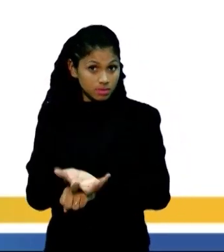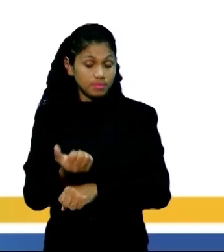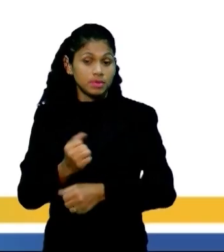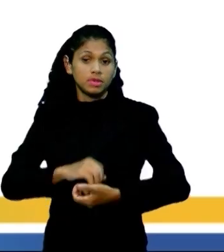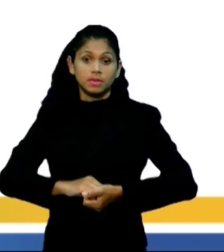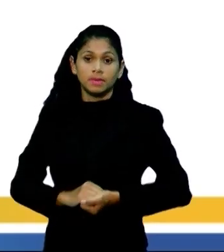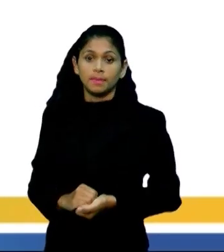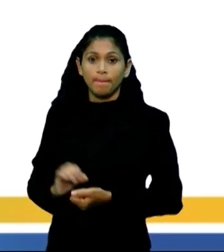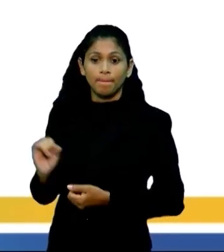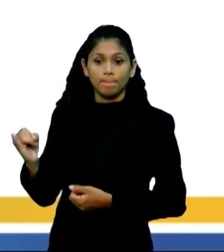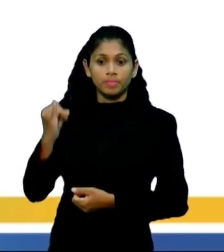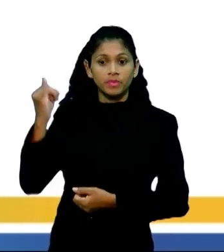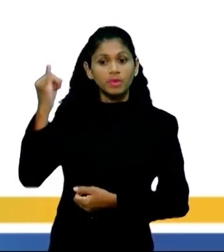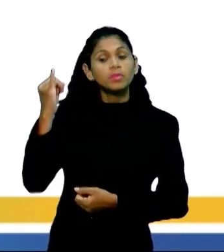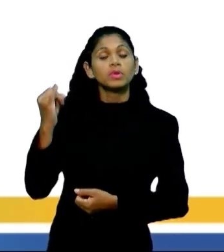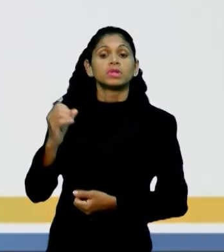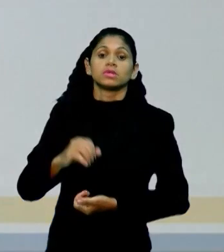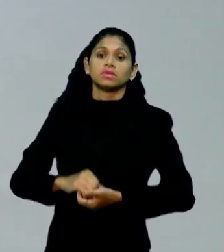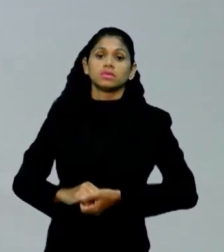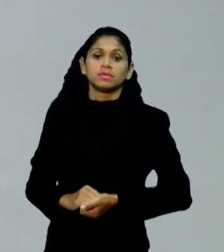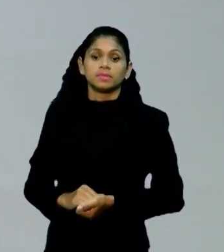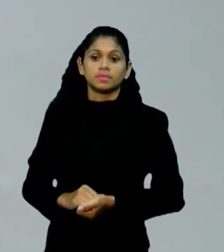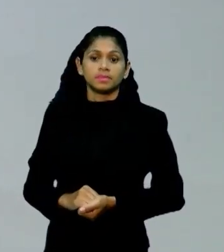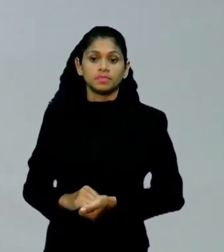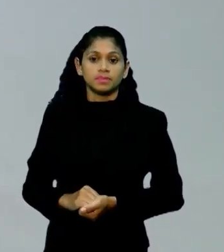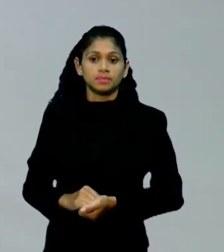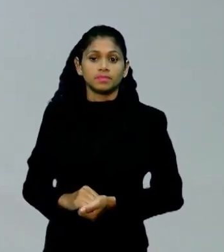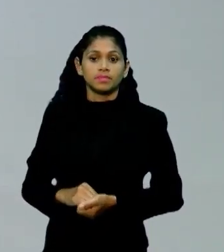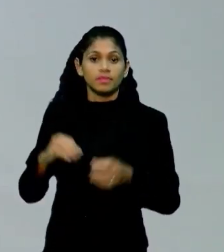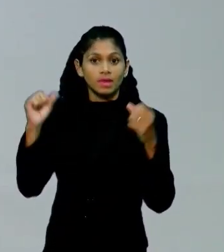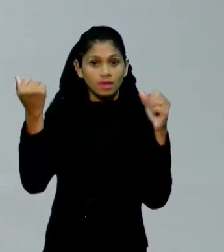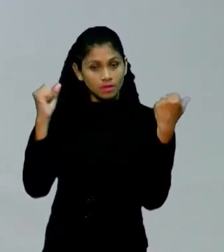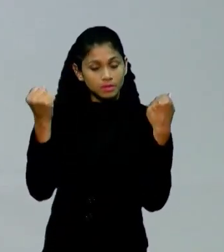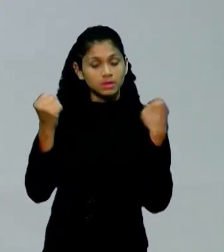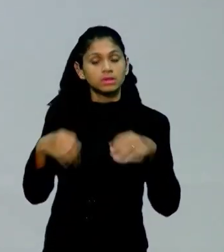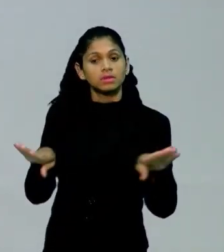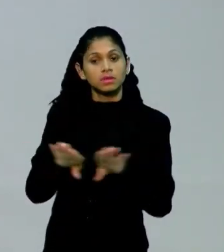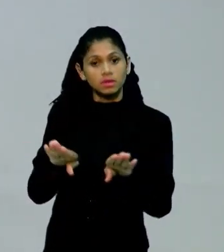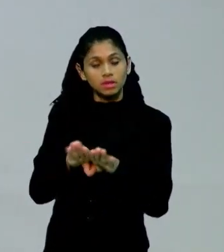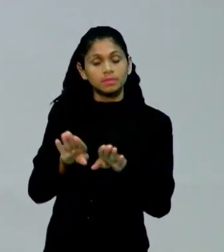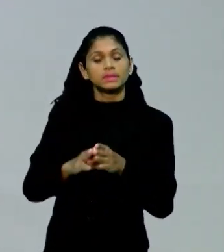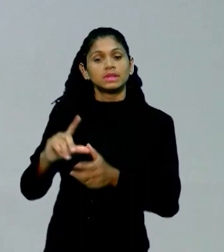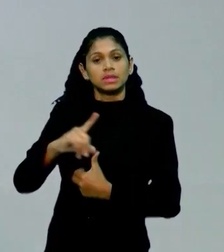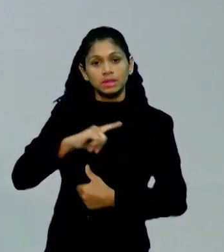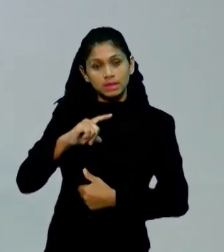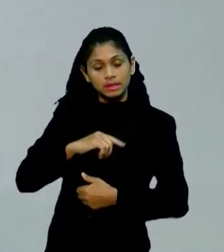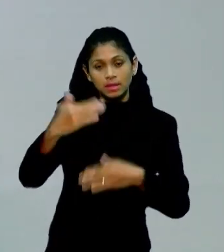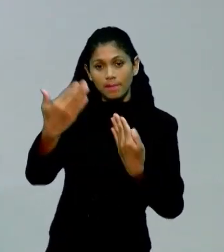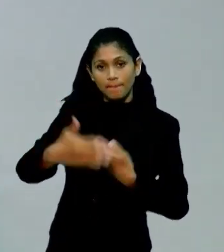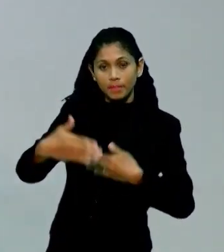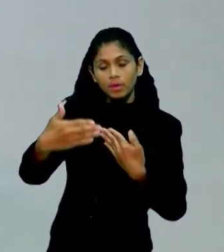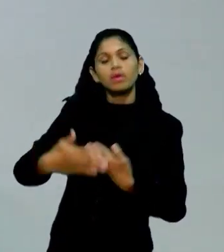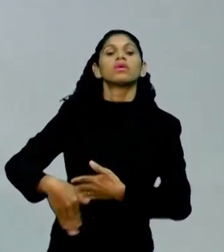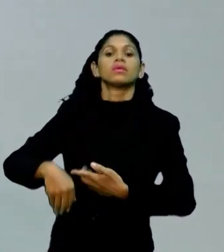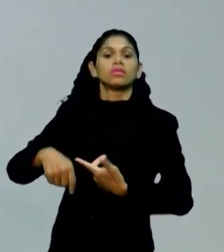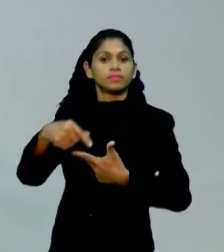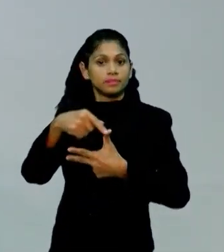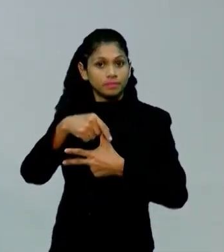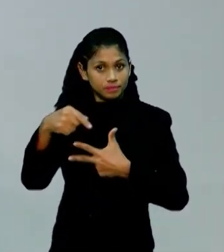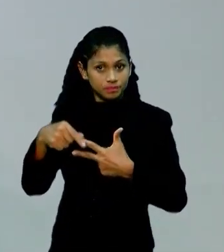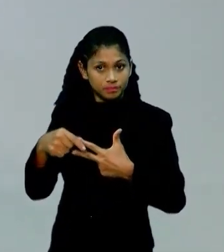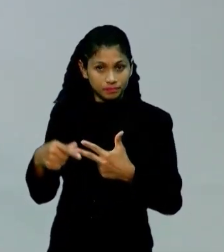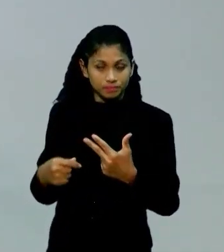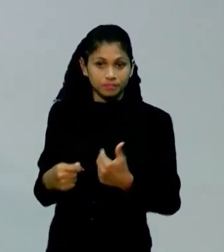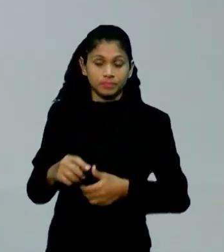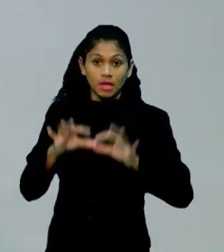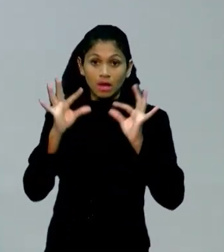então além das suas lágrimas educação física também cai na prova então prestem atenção a gente